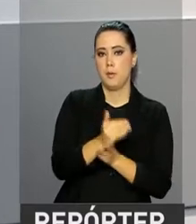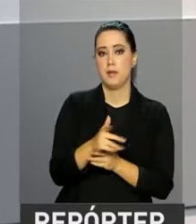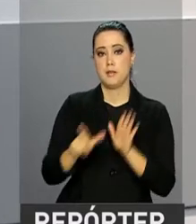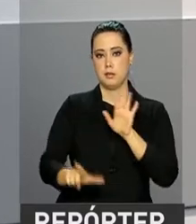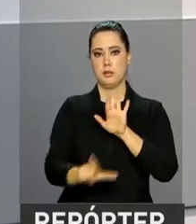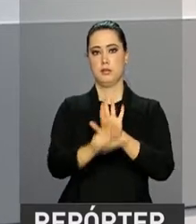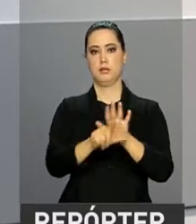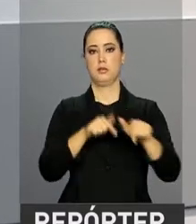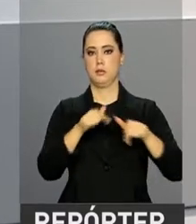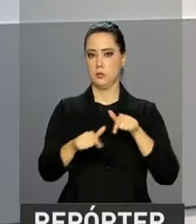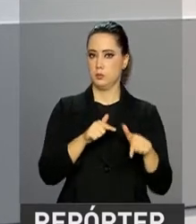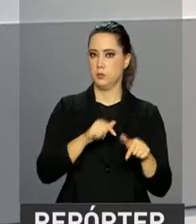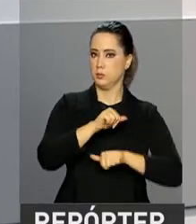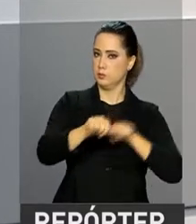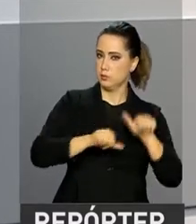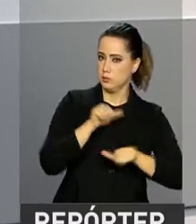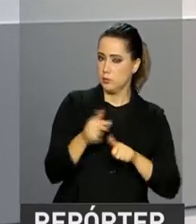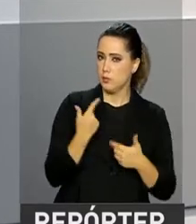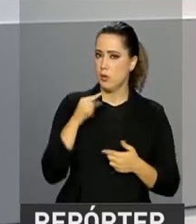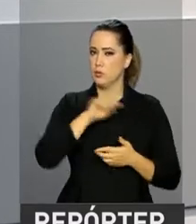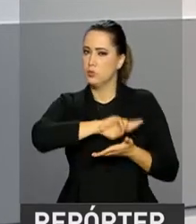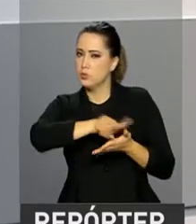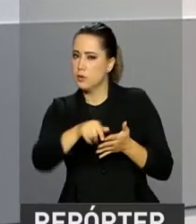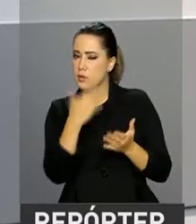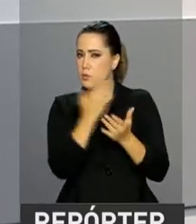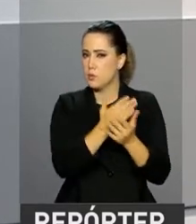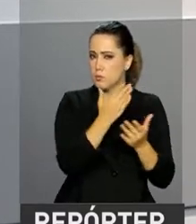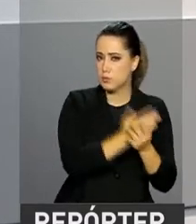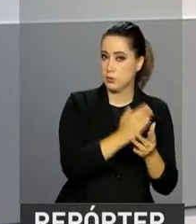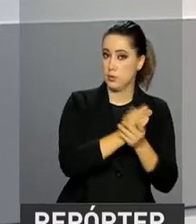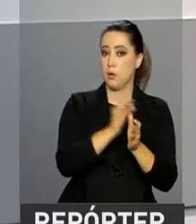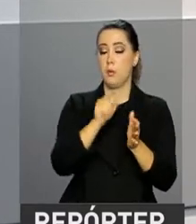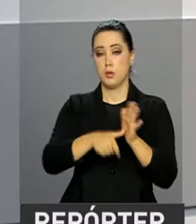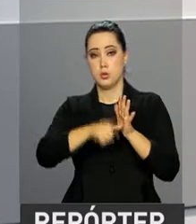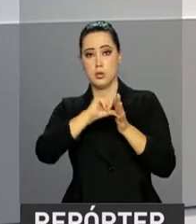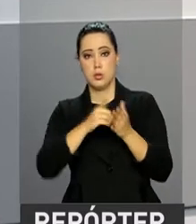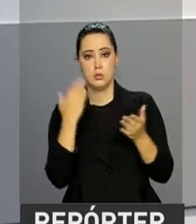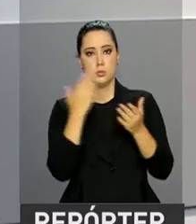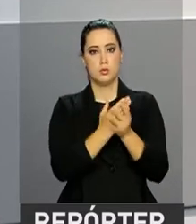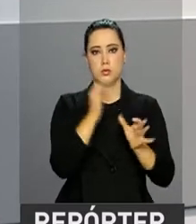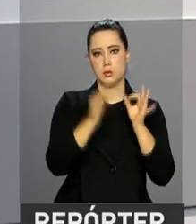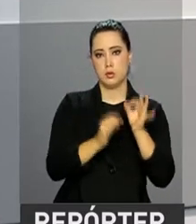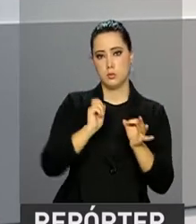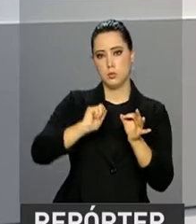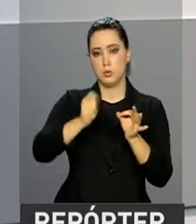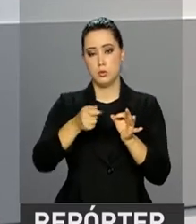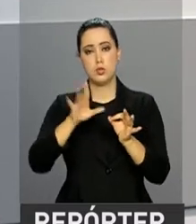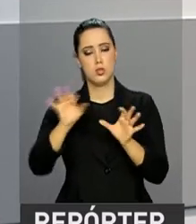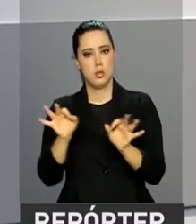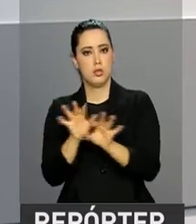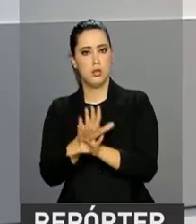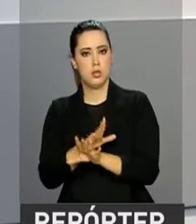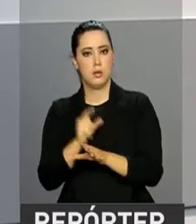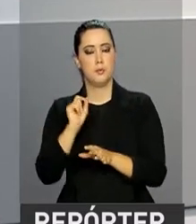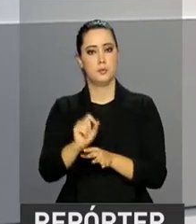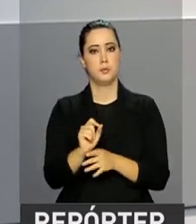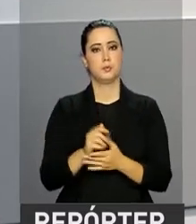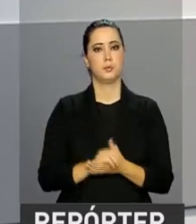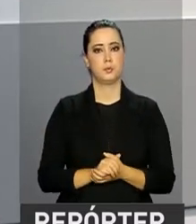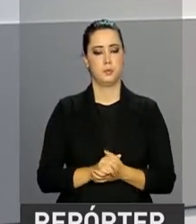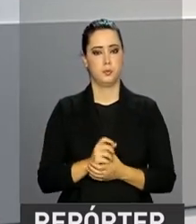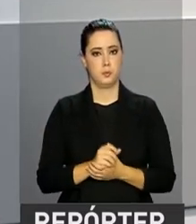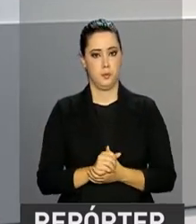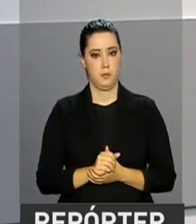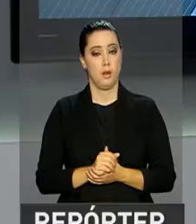da nova lei trabalhista muitos desses conflitos vão poder ser resolvidos antes de chegar à justiça diretamente entre patrão e